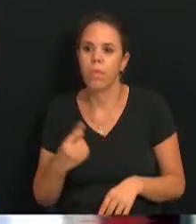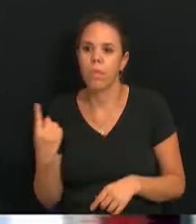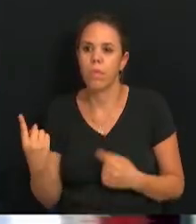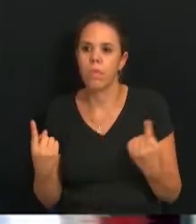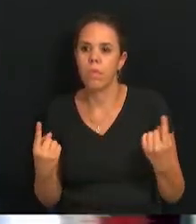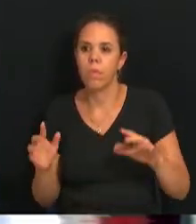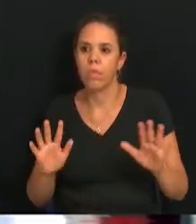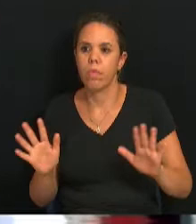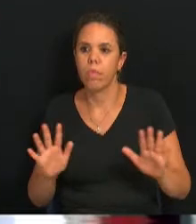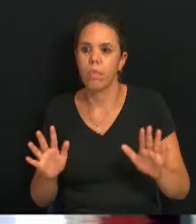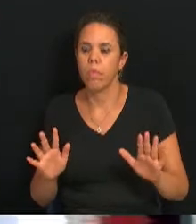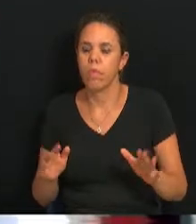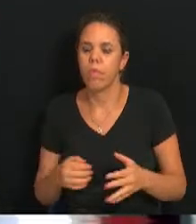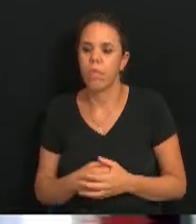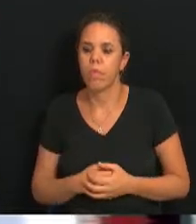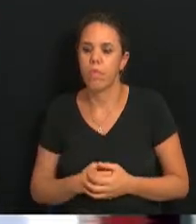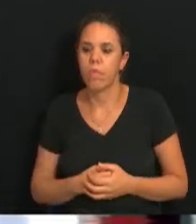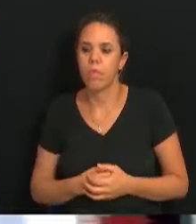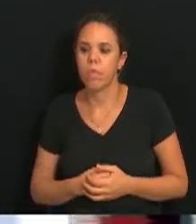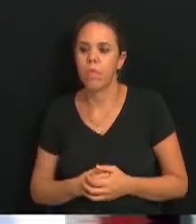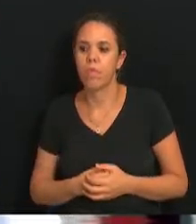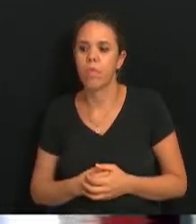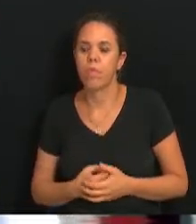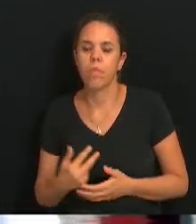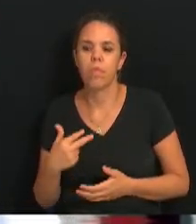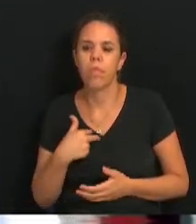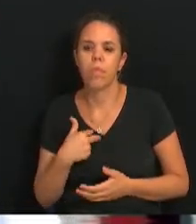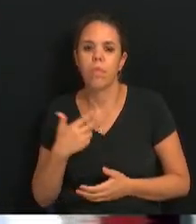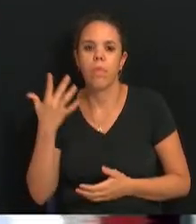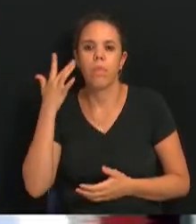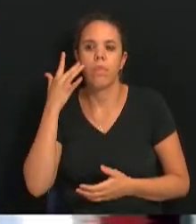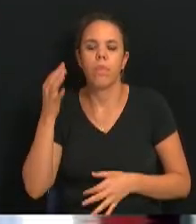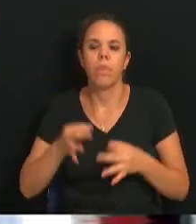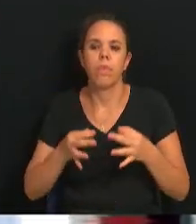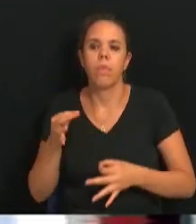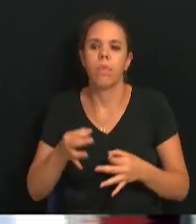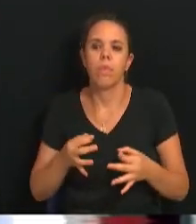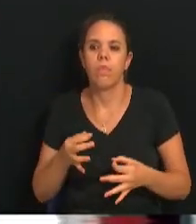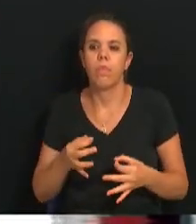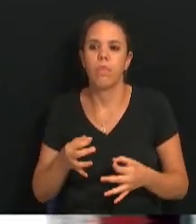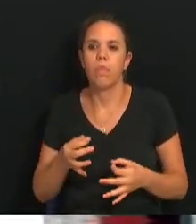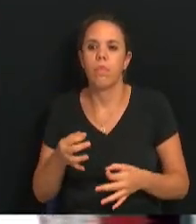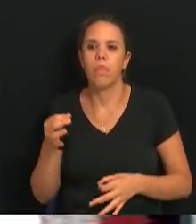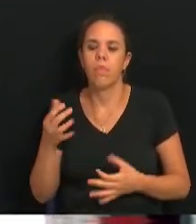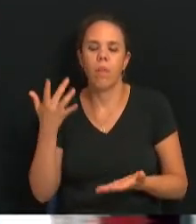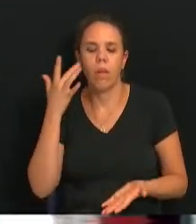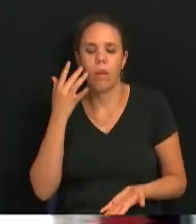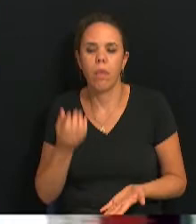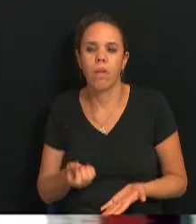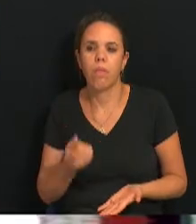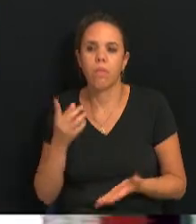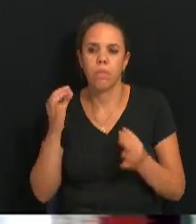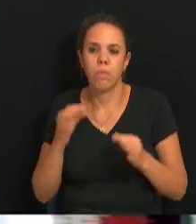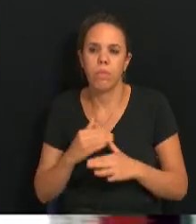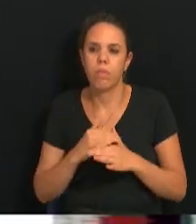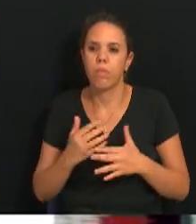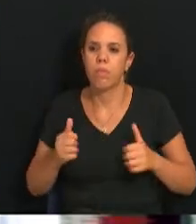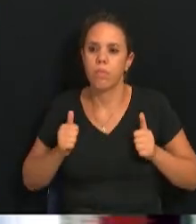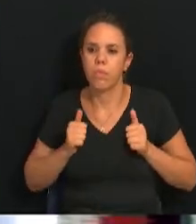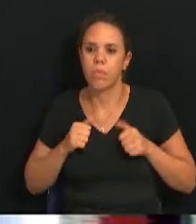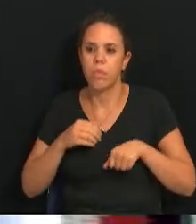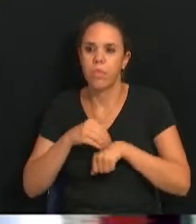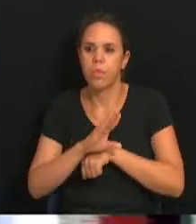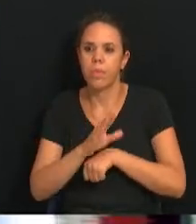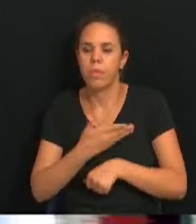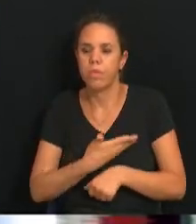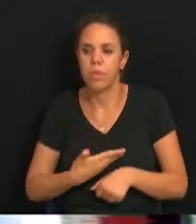é uma coisa automática, a gente não pode entender o Poder Judiciário como sinônimo de justiça, né? Em abstrato, ele é um espaço de poder,